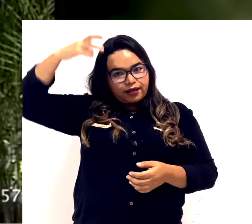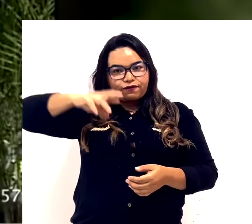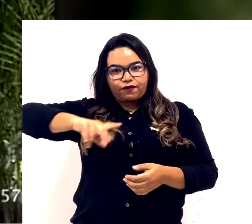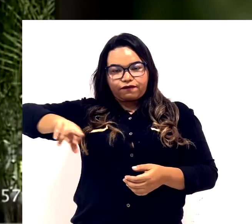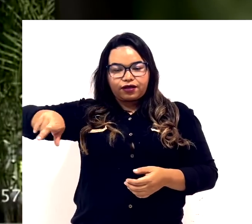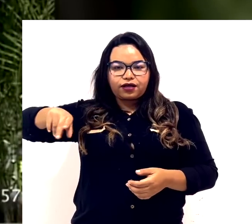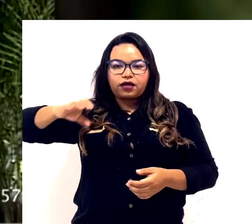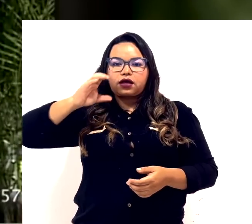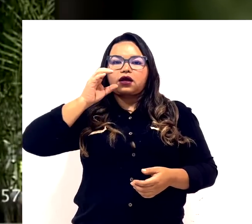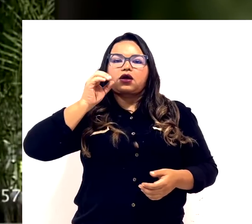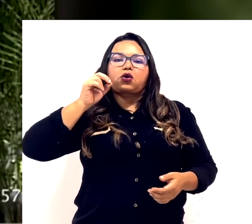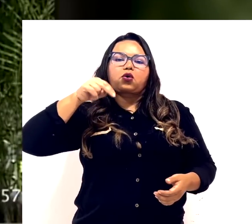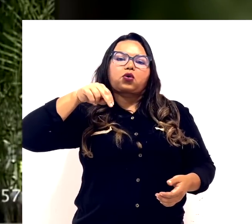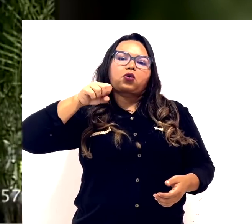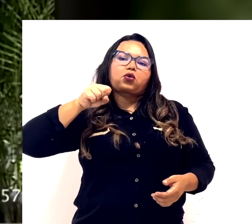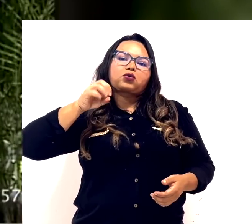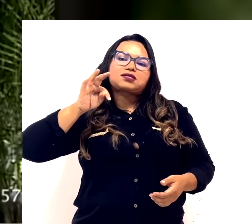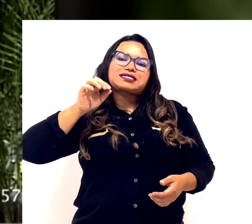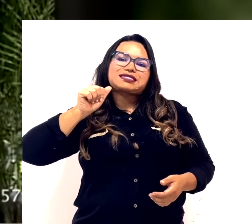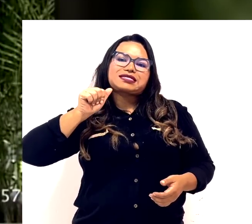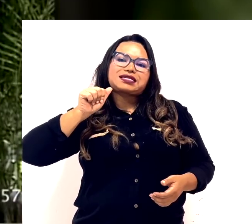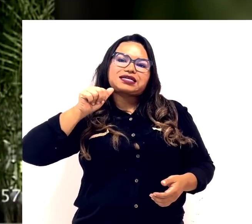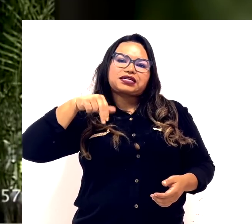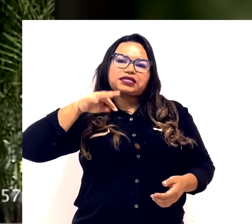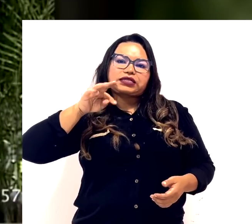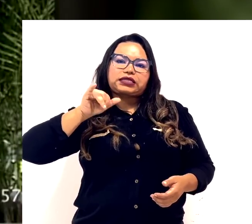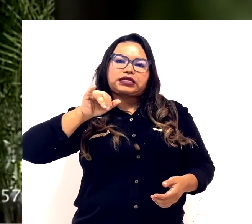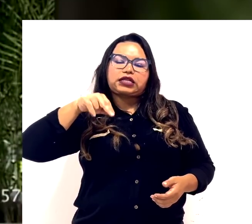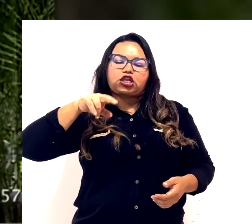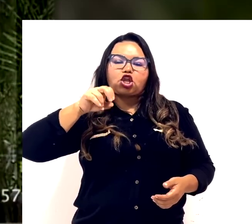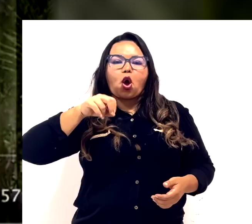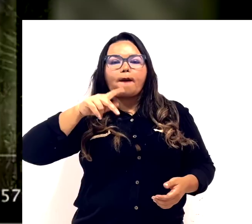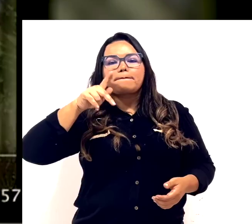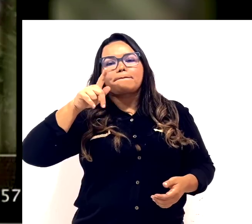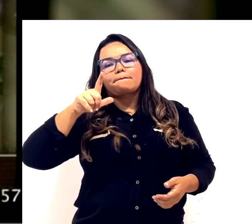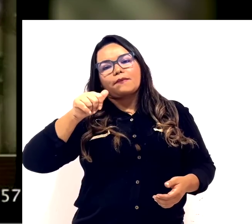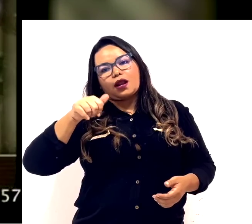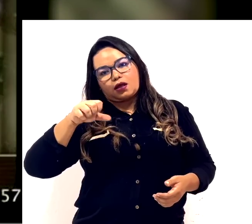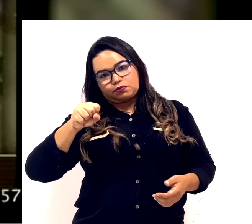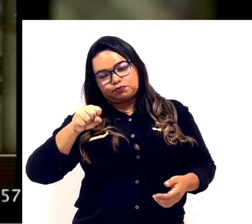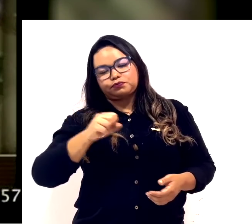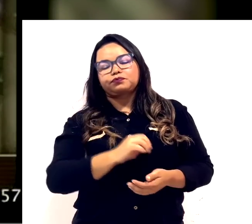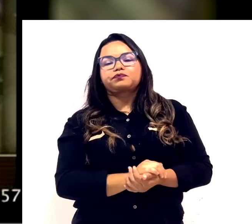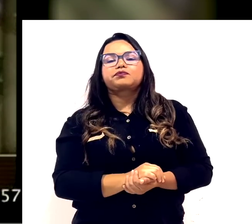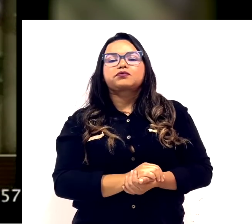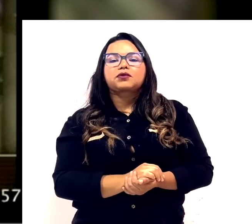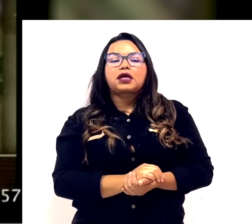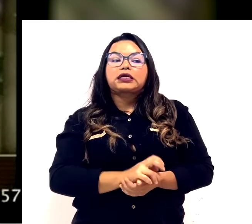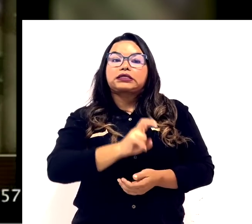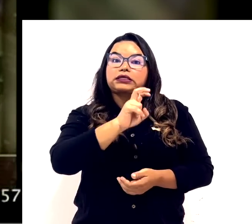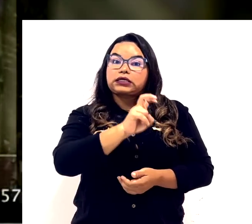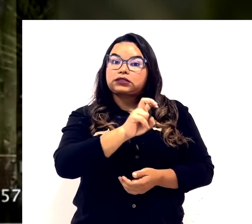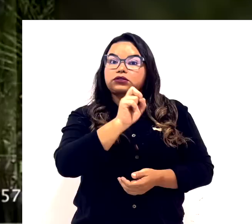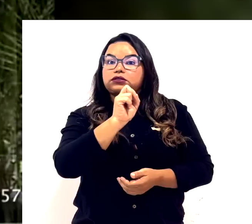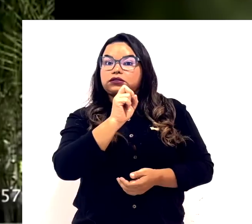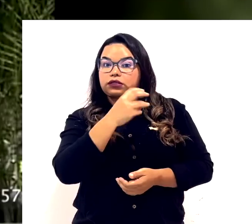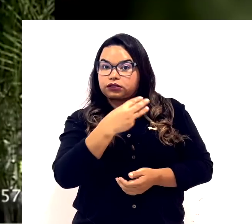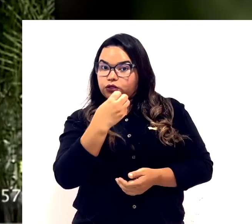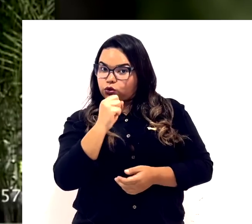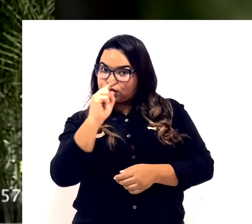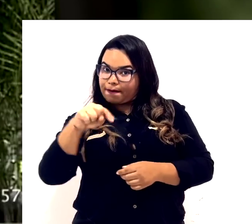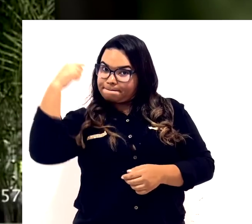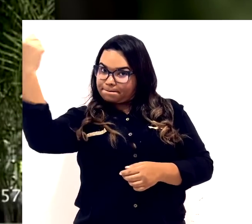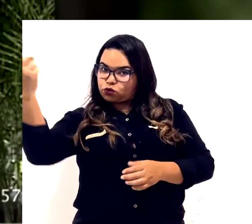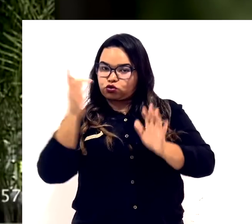com os Césares. E, portanto, em 538 d.C., a oposição ao chifre pequeno